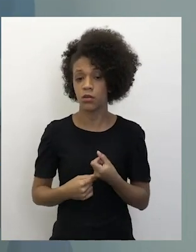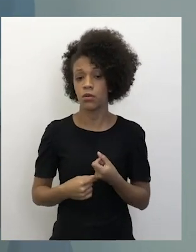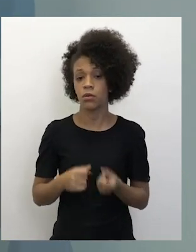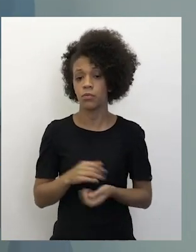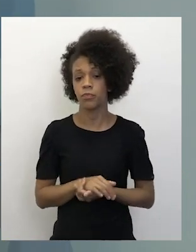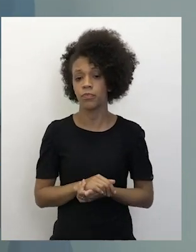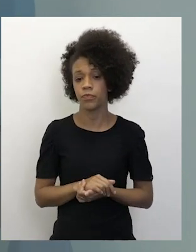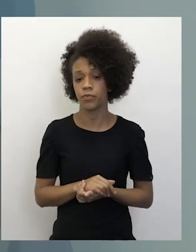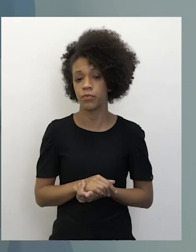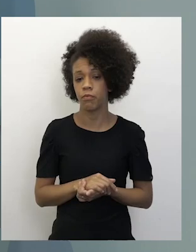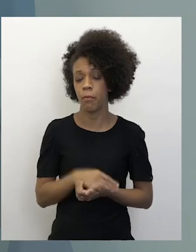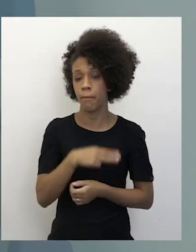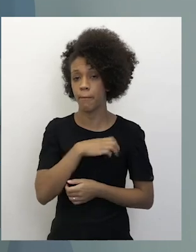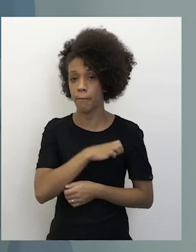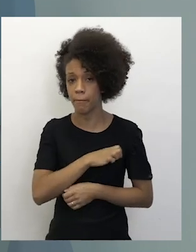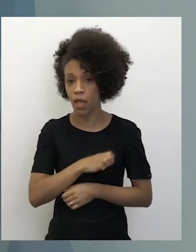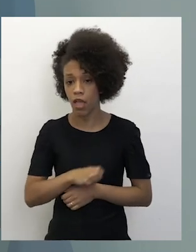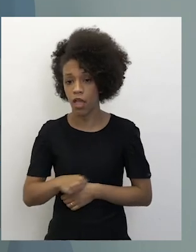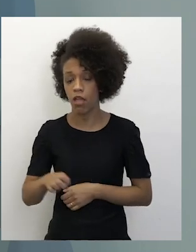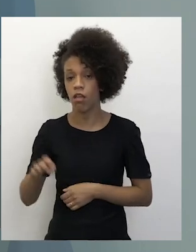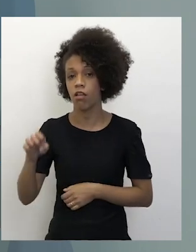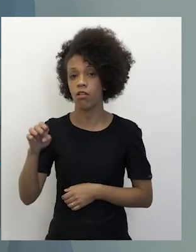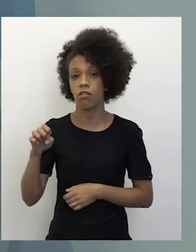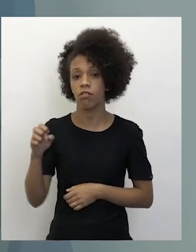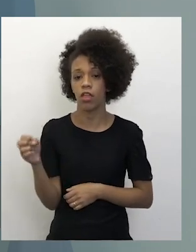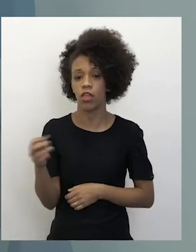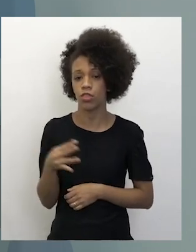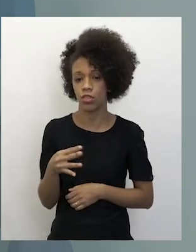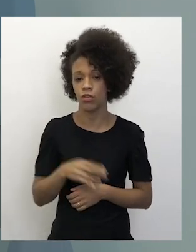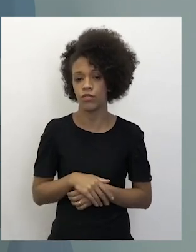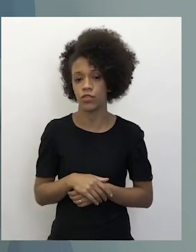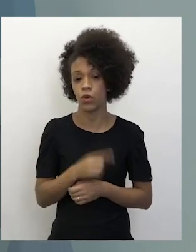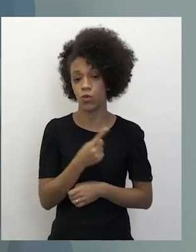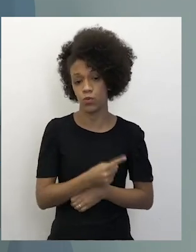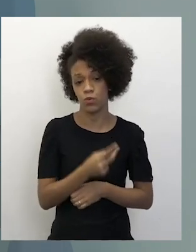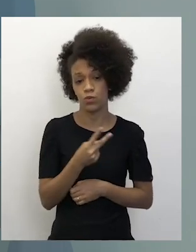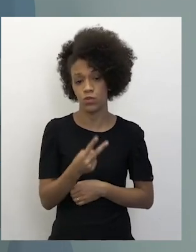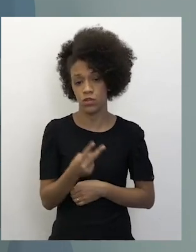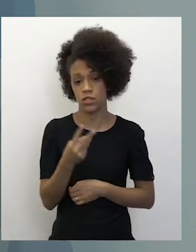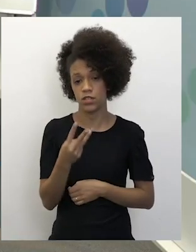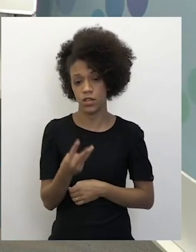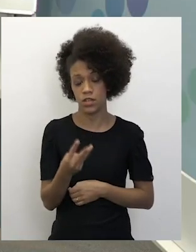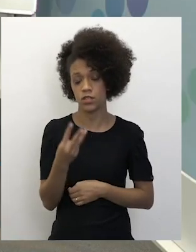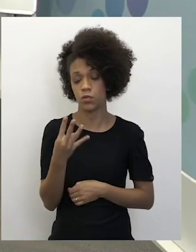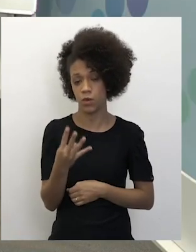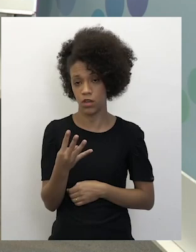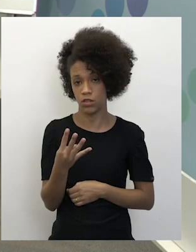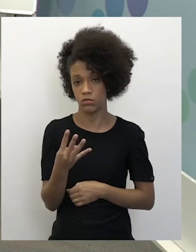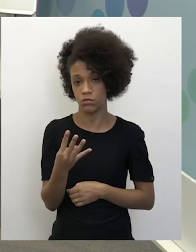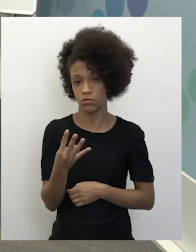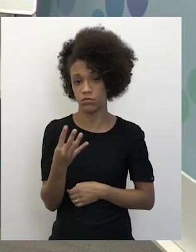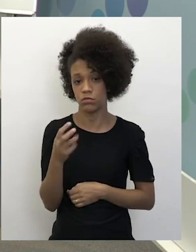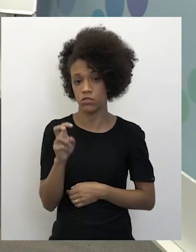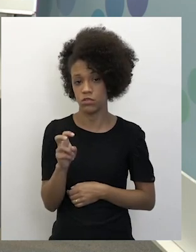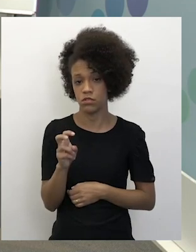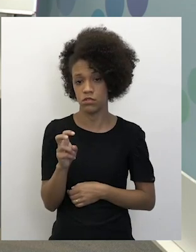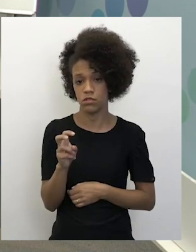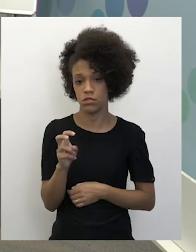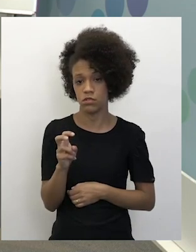meu a novas esquivanças é só um dois três quatro